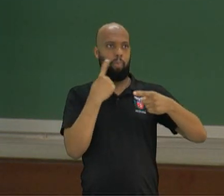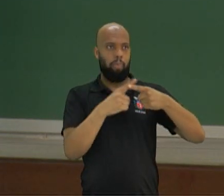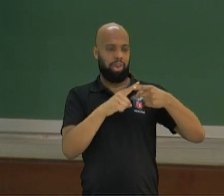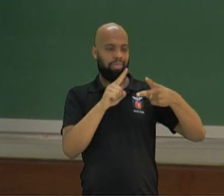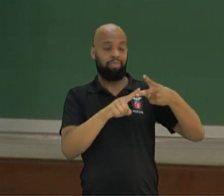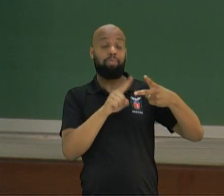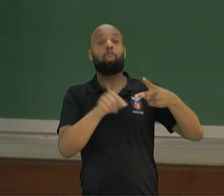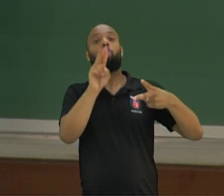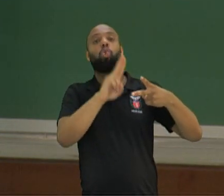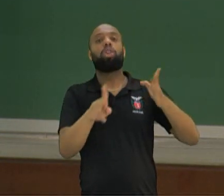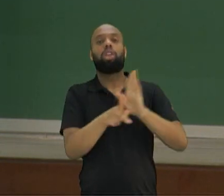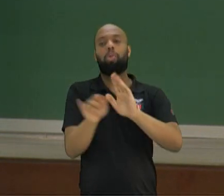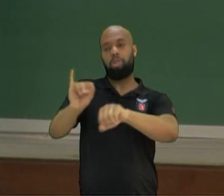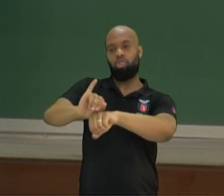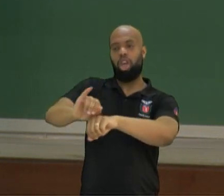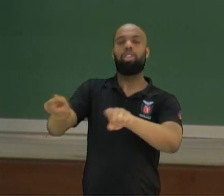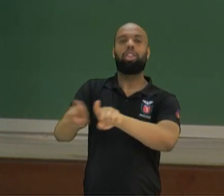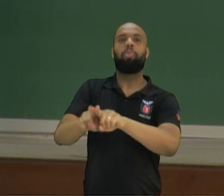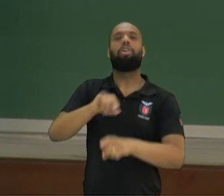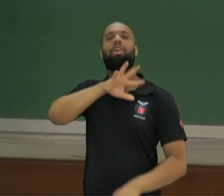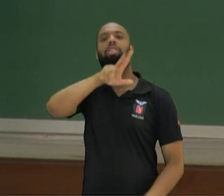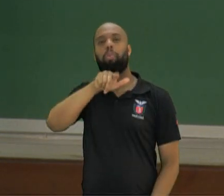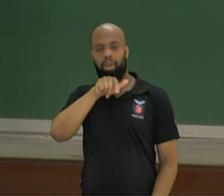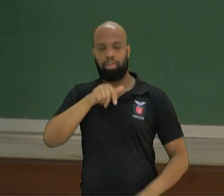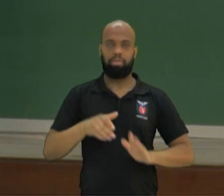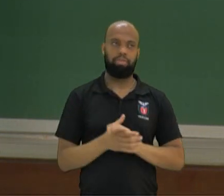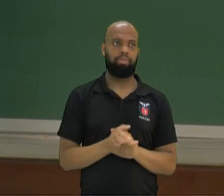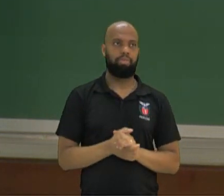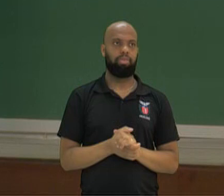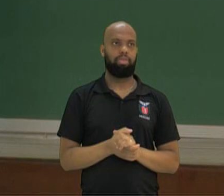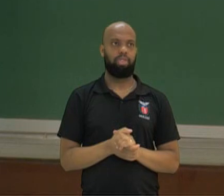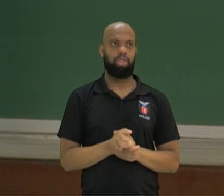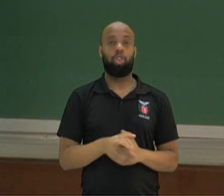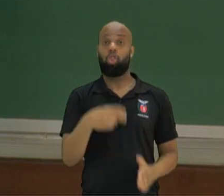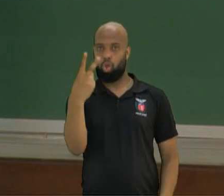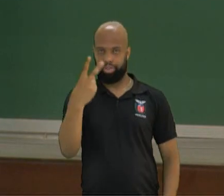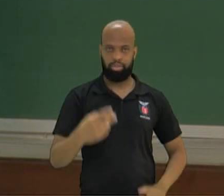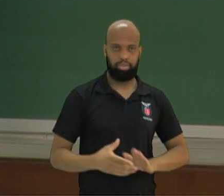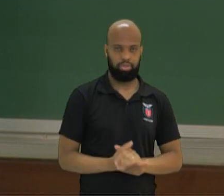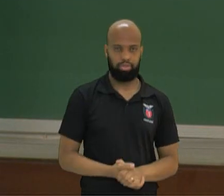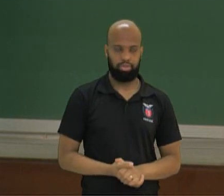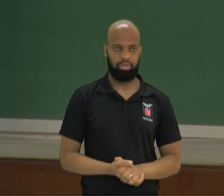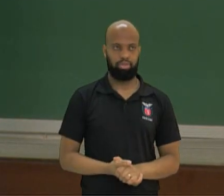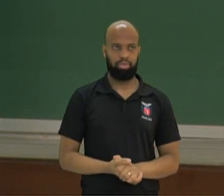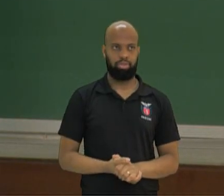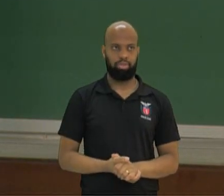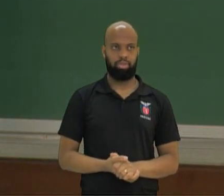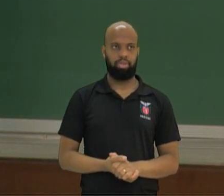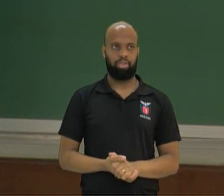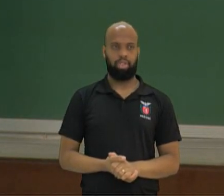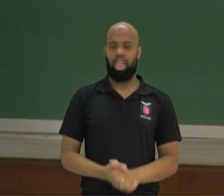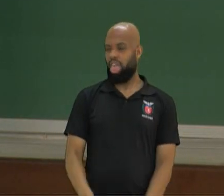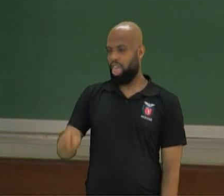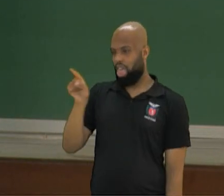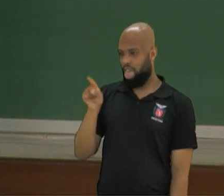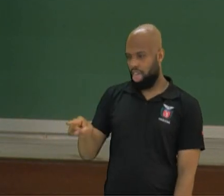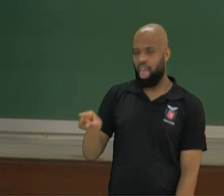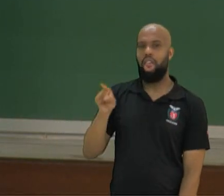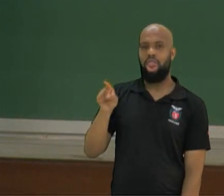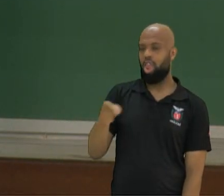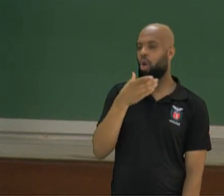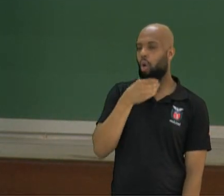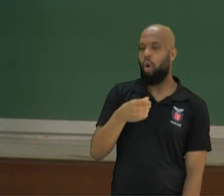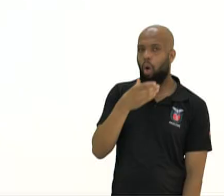é usada para objetos e animais. E a outra questão aqui, he is the man, ele é o cara que canta muito